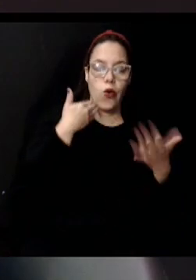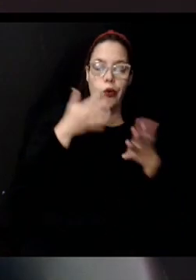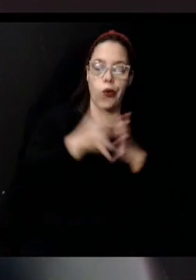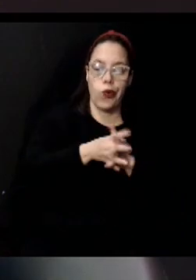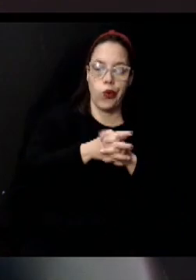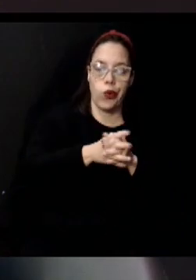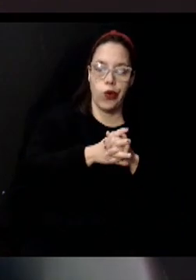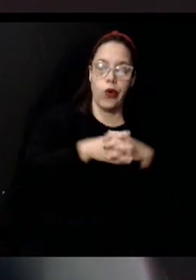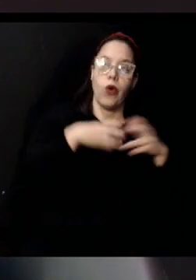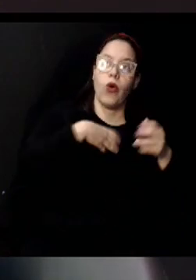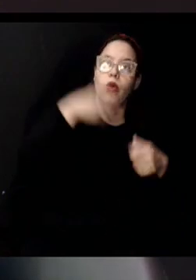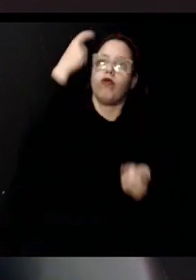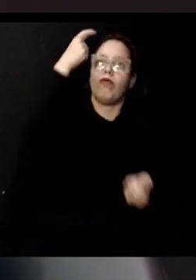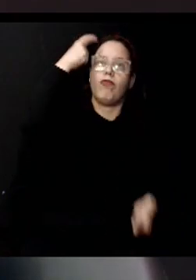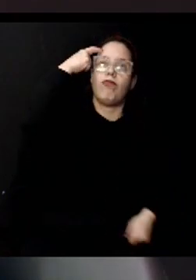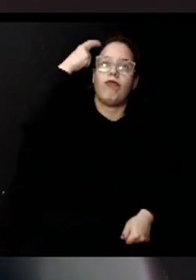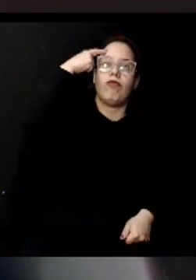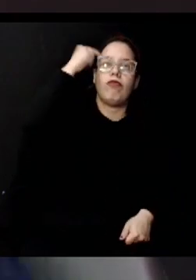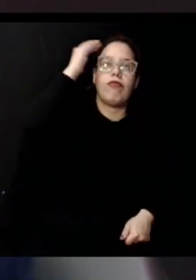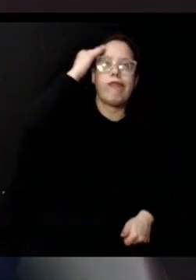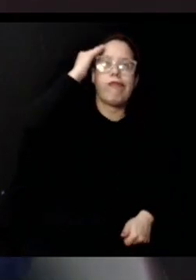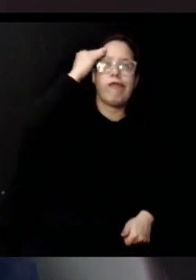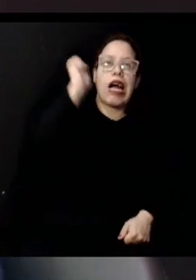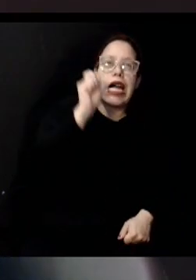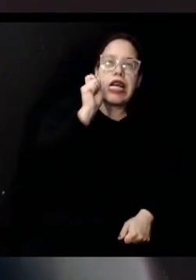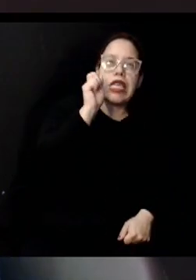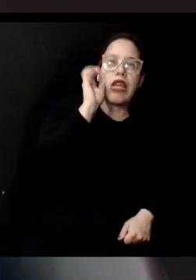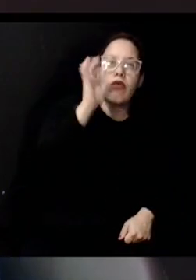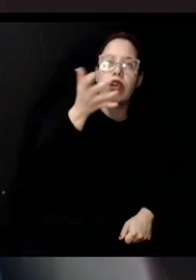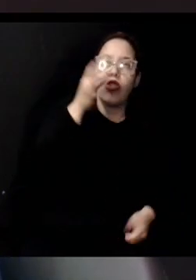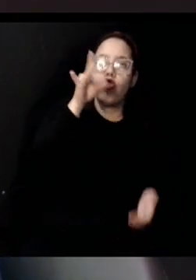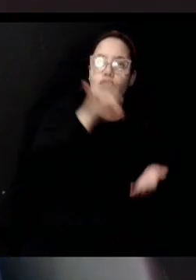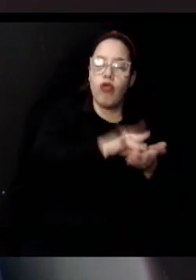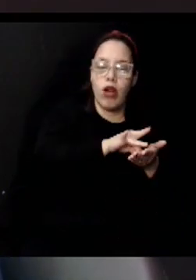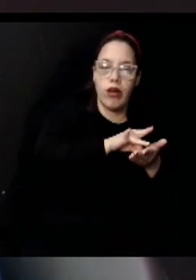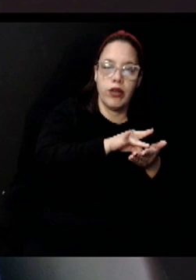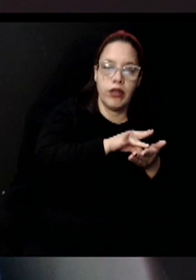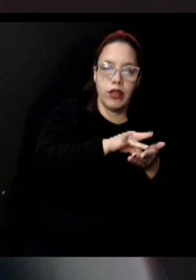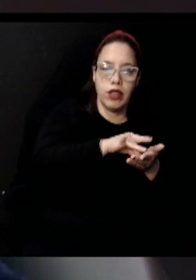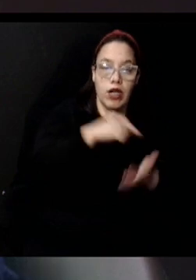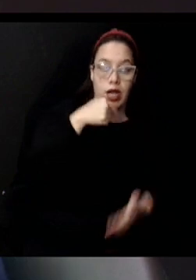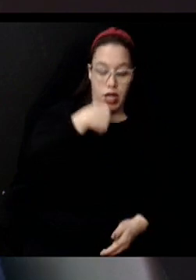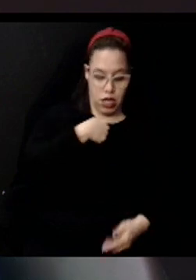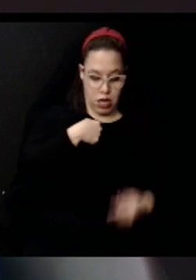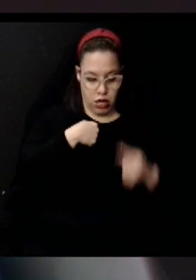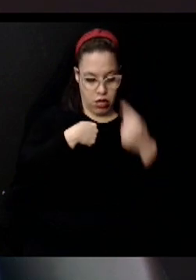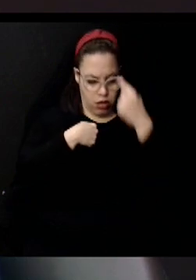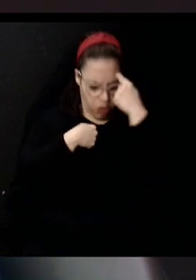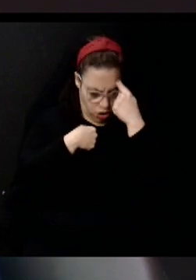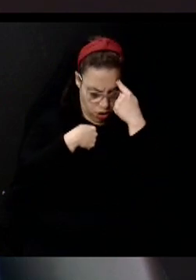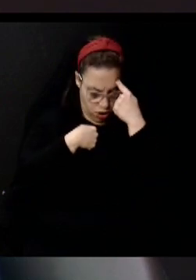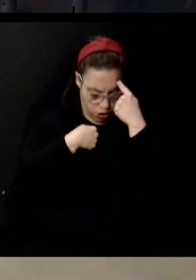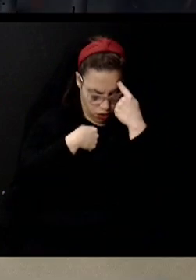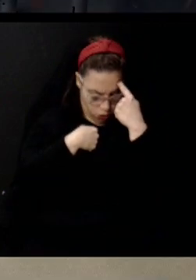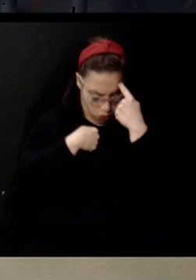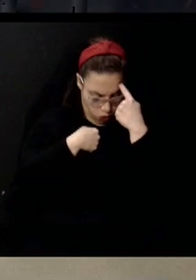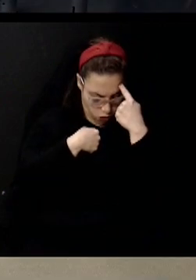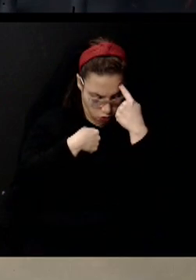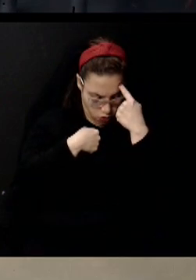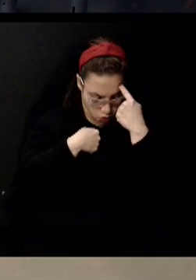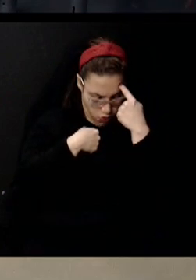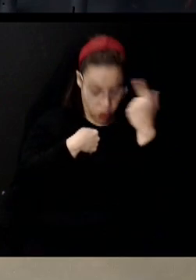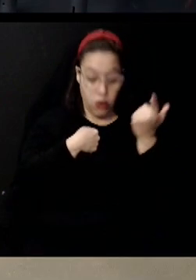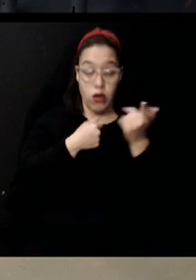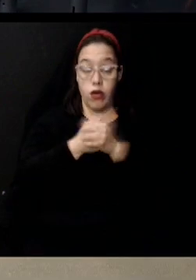para entender o que está se passando, aqui e aqui, A Uhum. né. reclamação, ela pode ter passagem, mas ela não pode ter